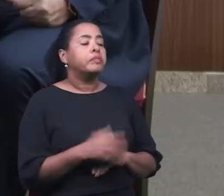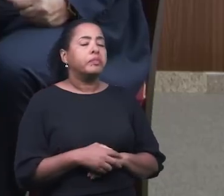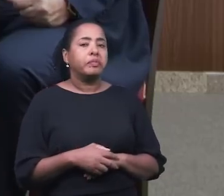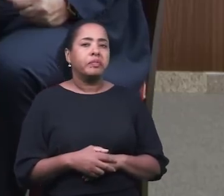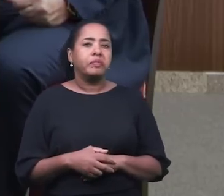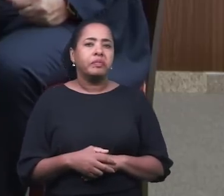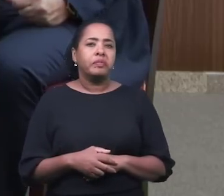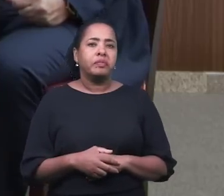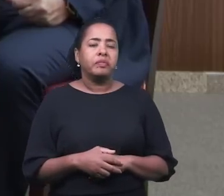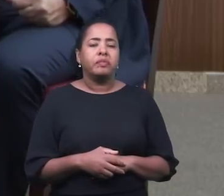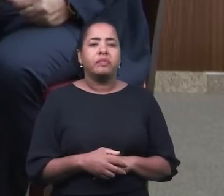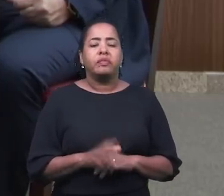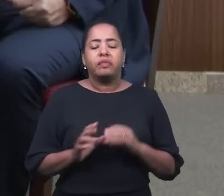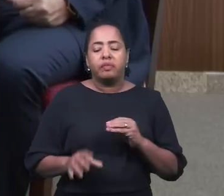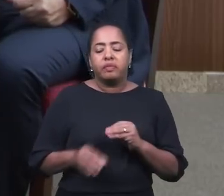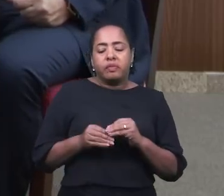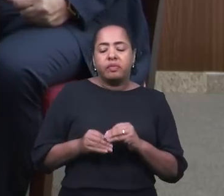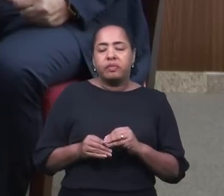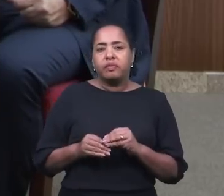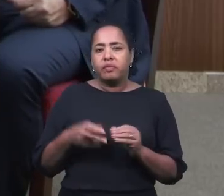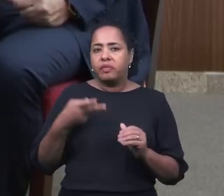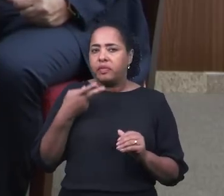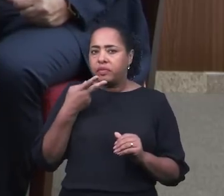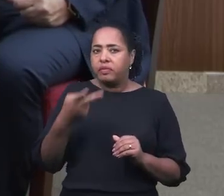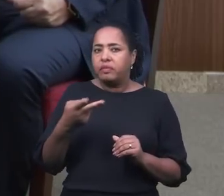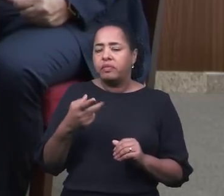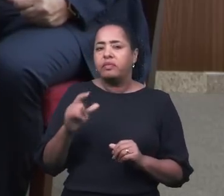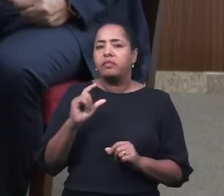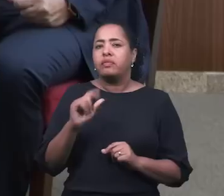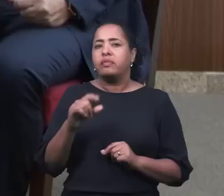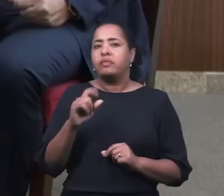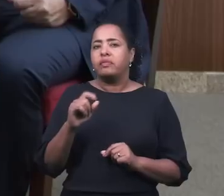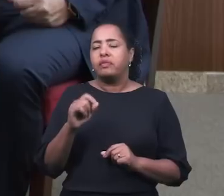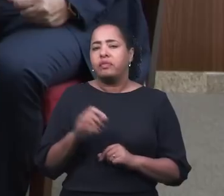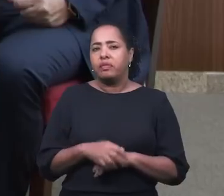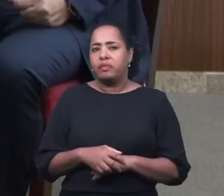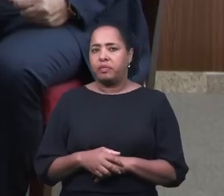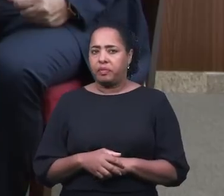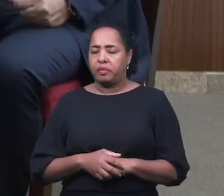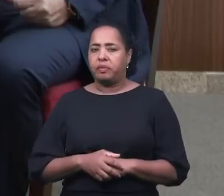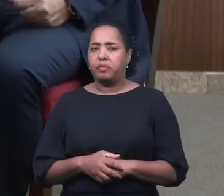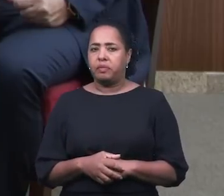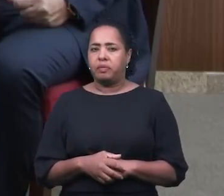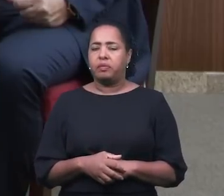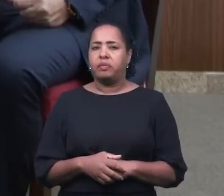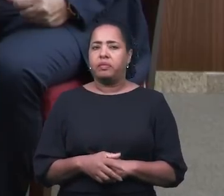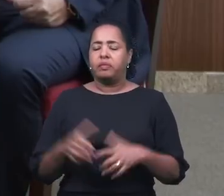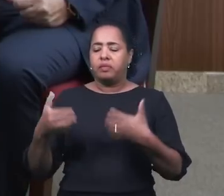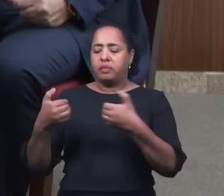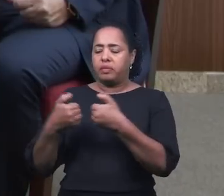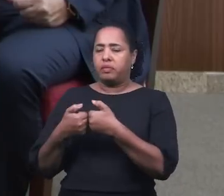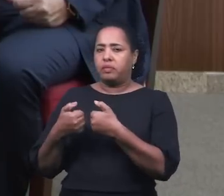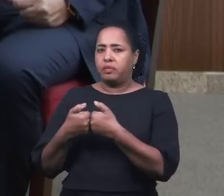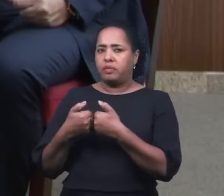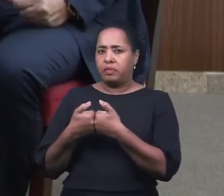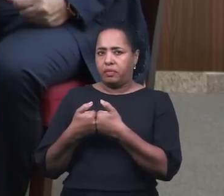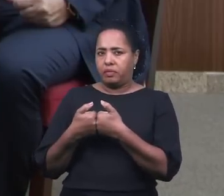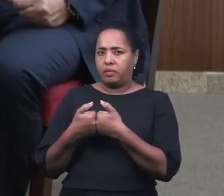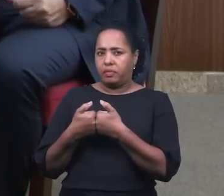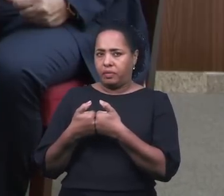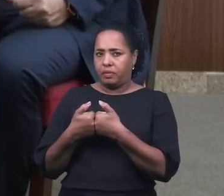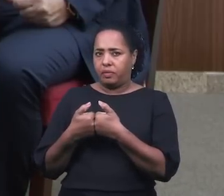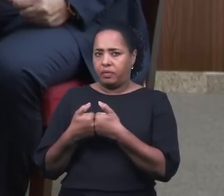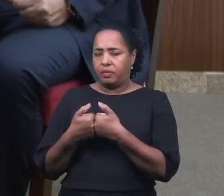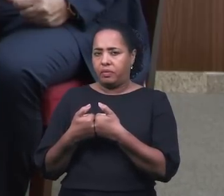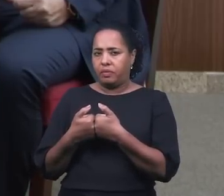comentários? Um comentário que eu quero fazer é seguindo a linha de raciocínio que eu havia comentado. A arca aqui parou em boa terra,